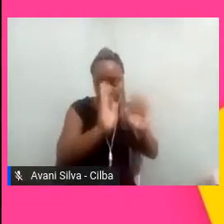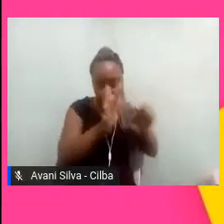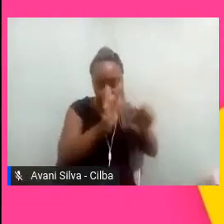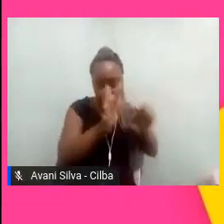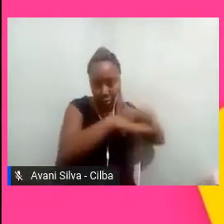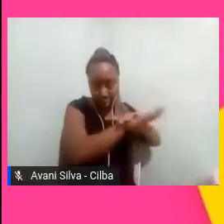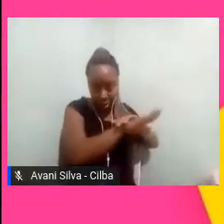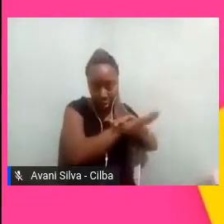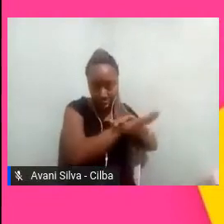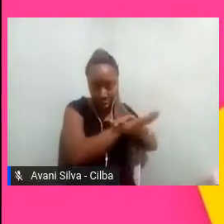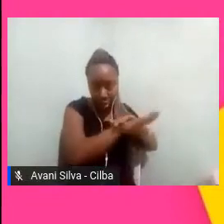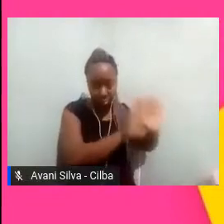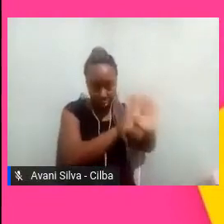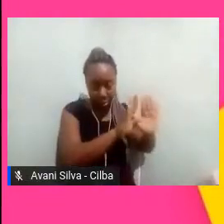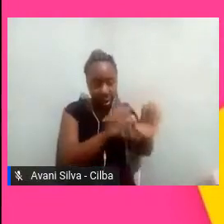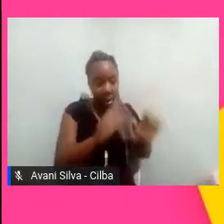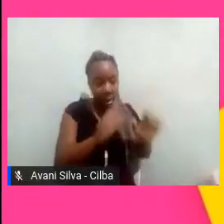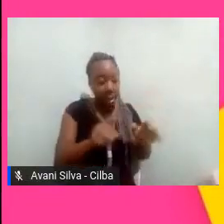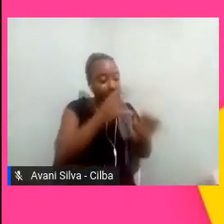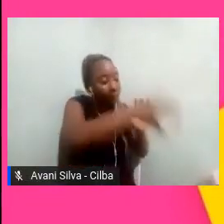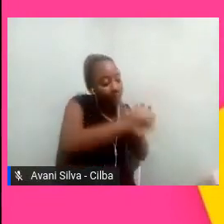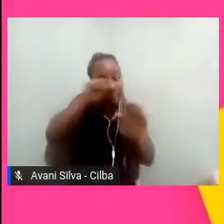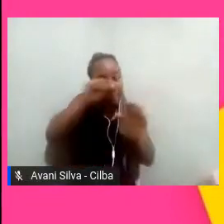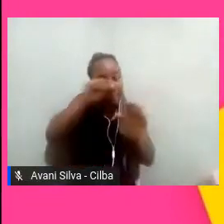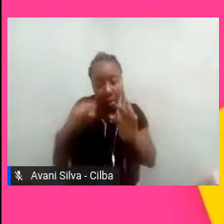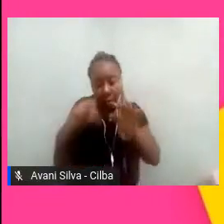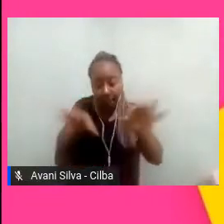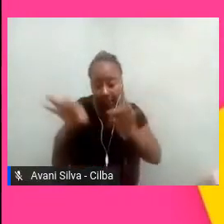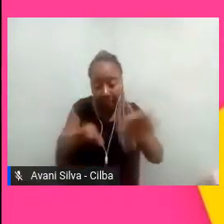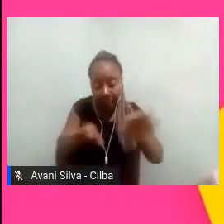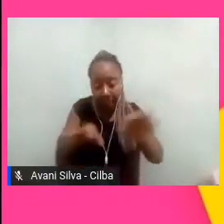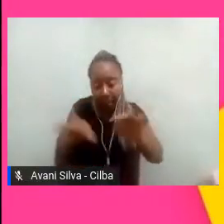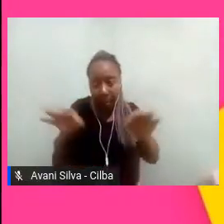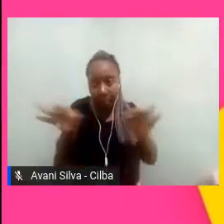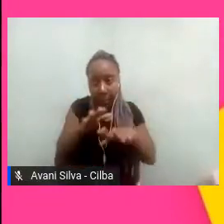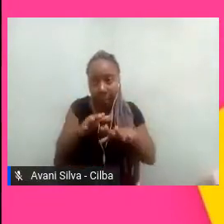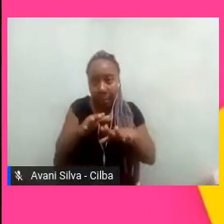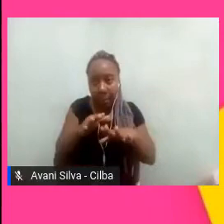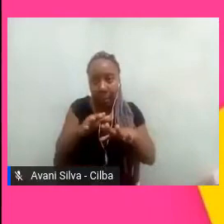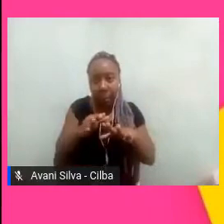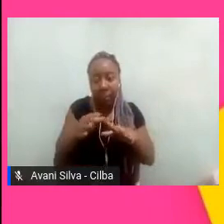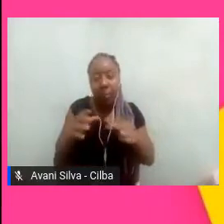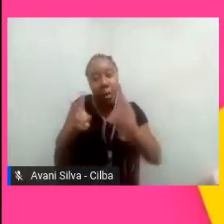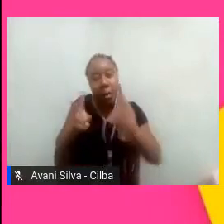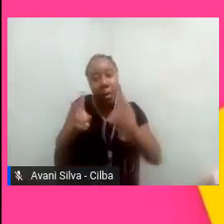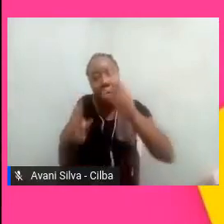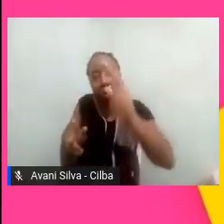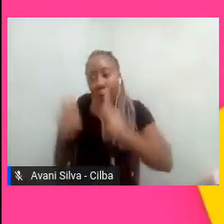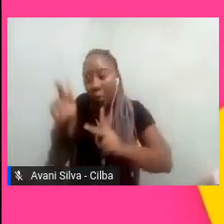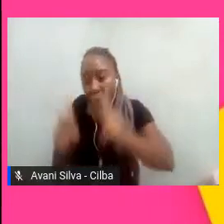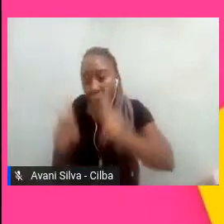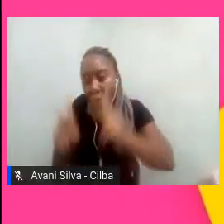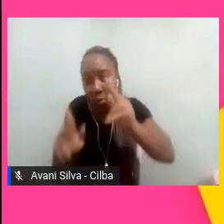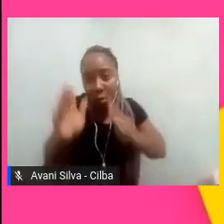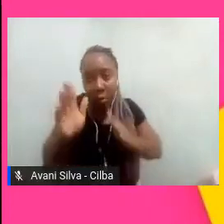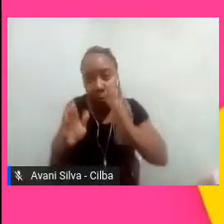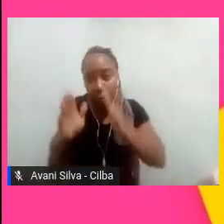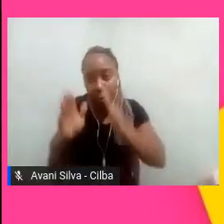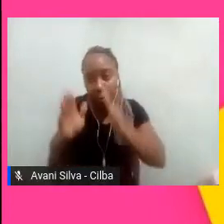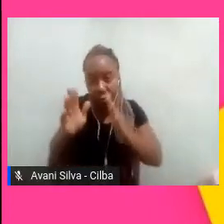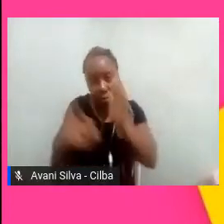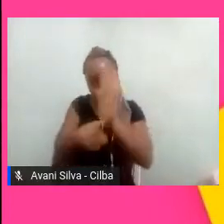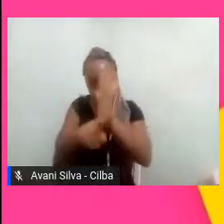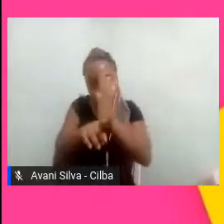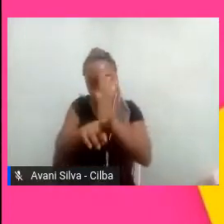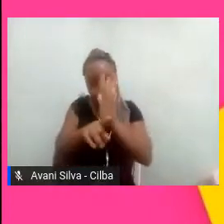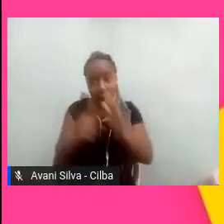vou trabalhar em cima do objeto pronto para poder fazer a abordagem da robótica. Então, é 1 hora aqui, ó, construindo,